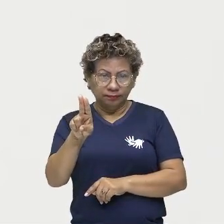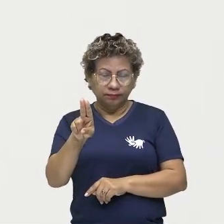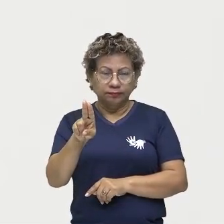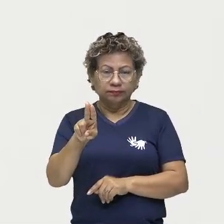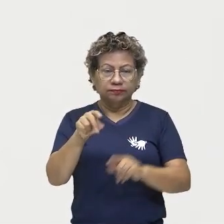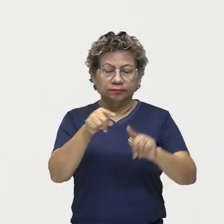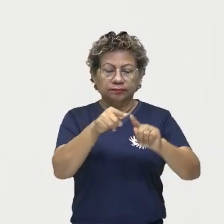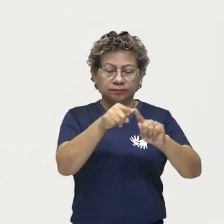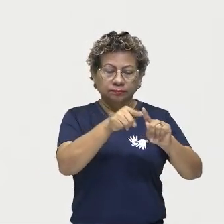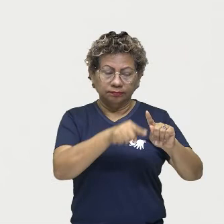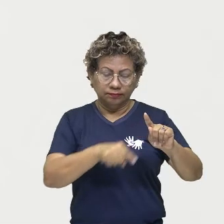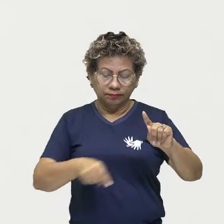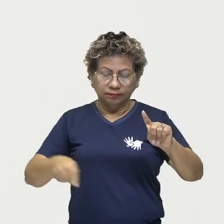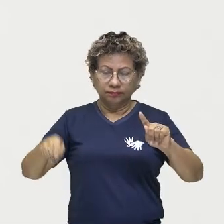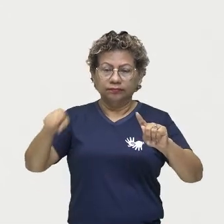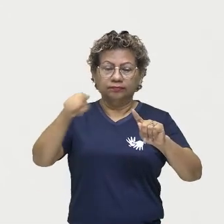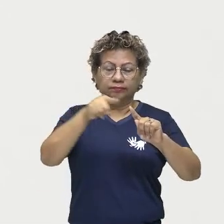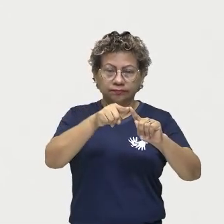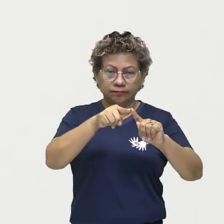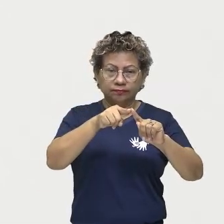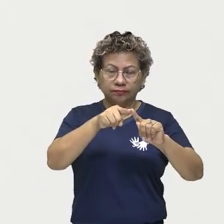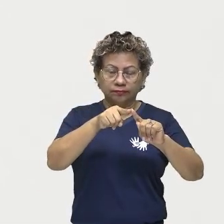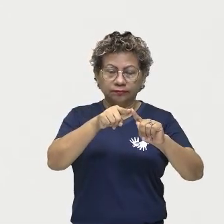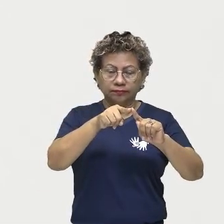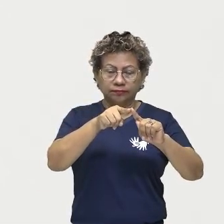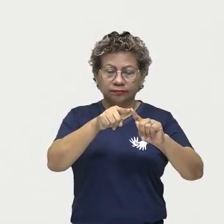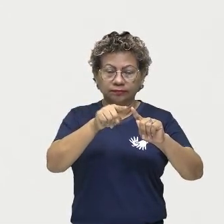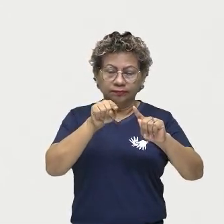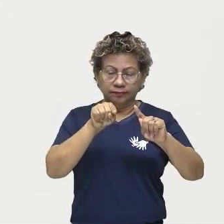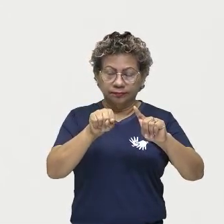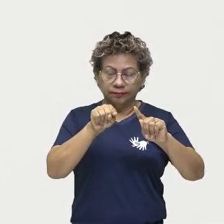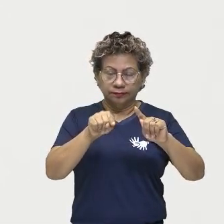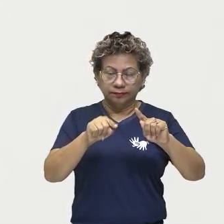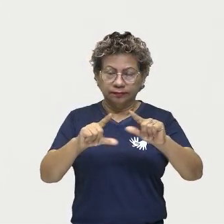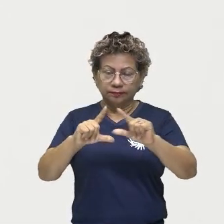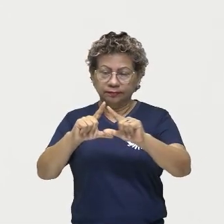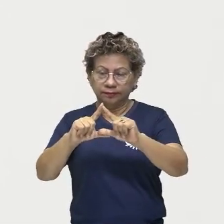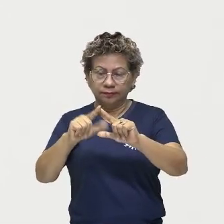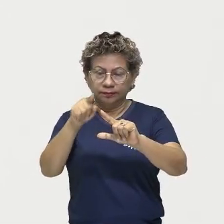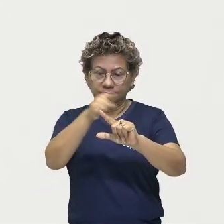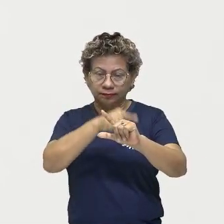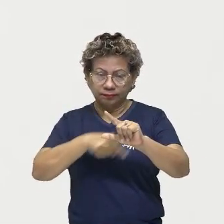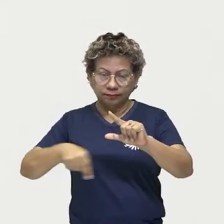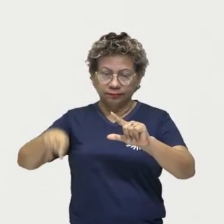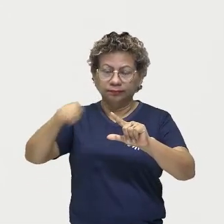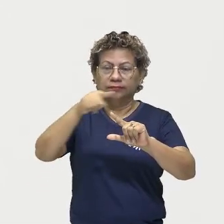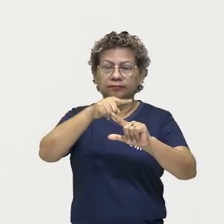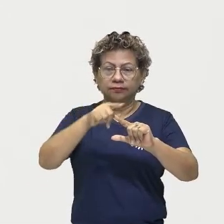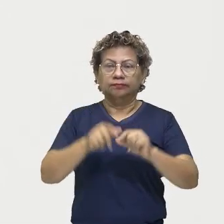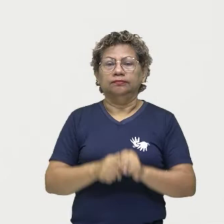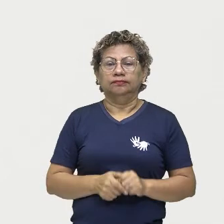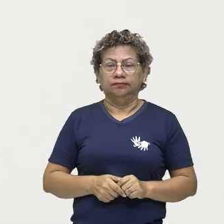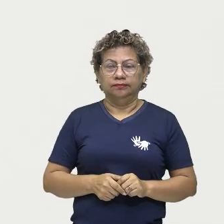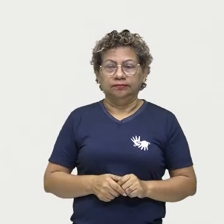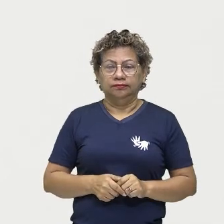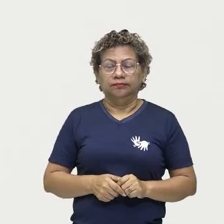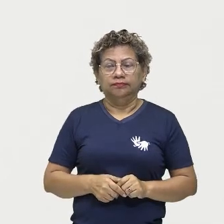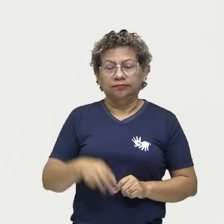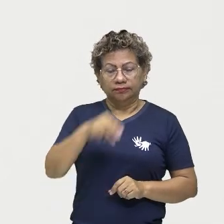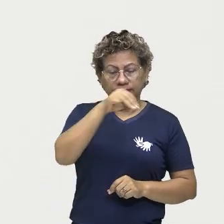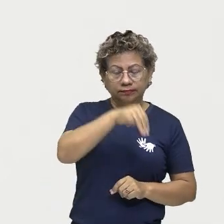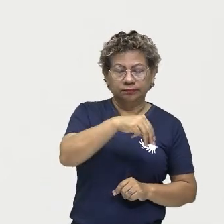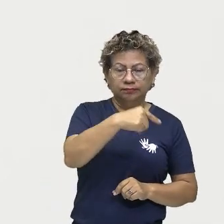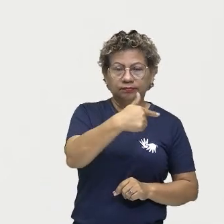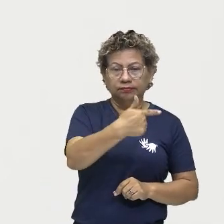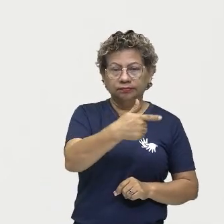quando traçamos retas perpendiculares a partir do ponto médio dos segmentos que